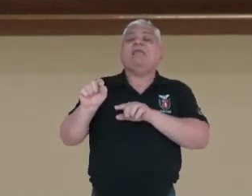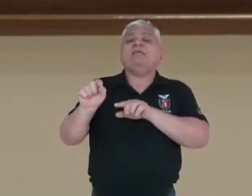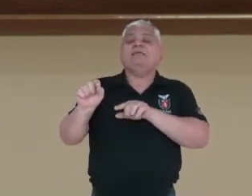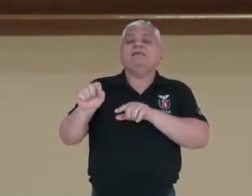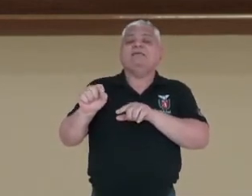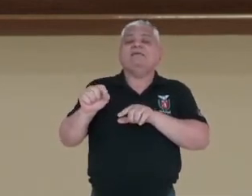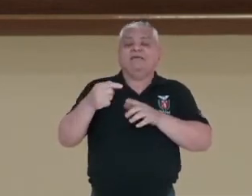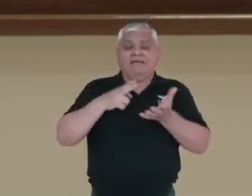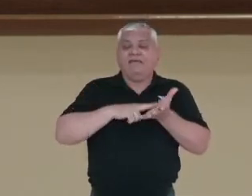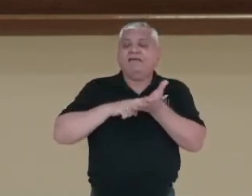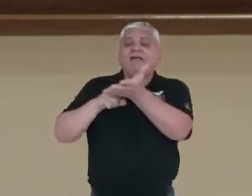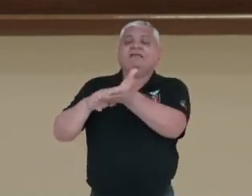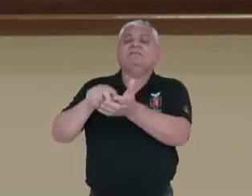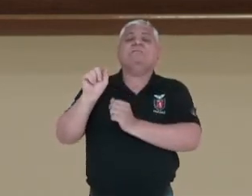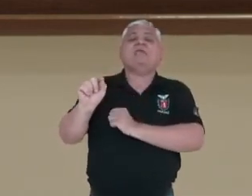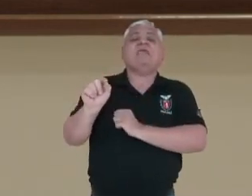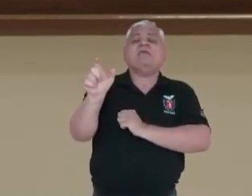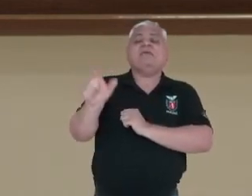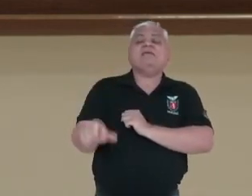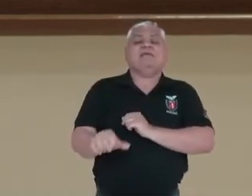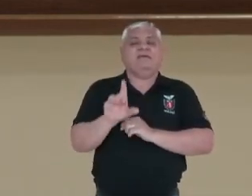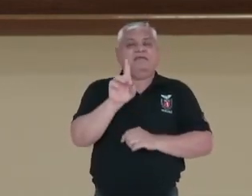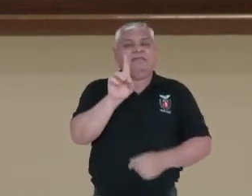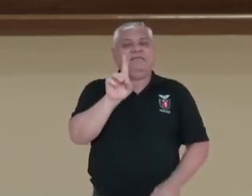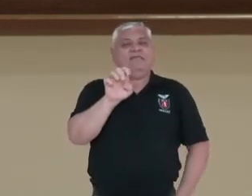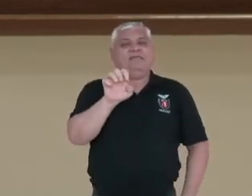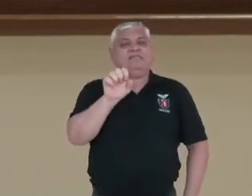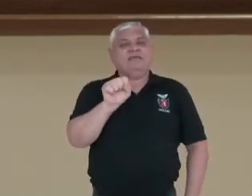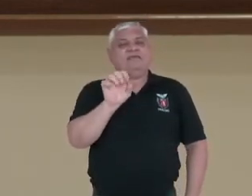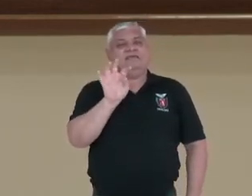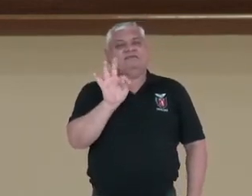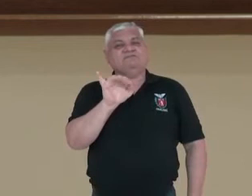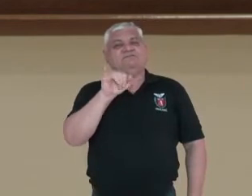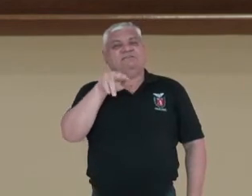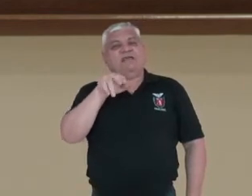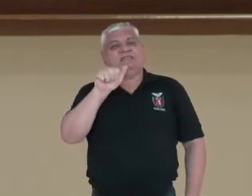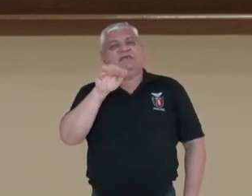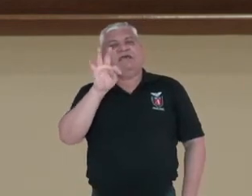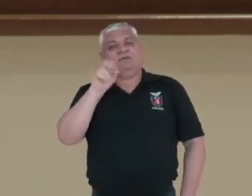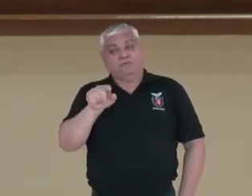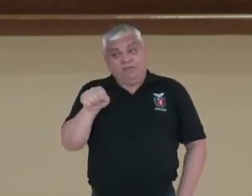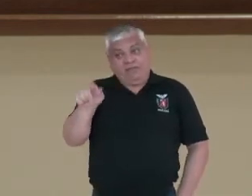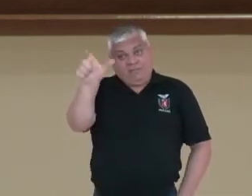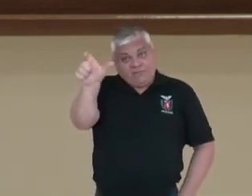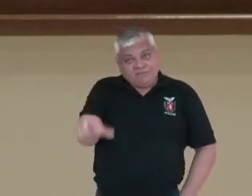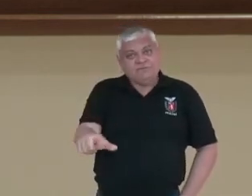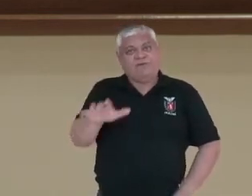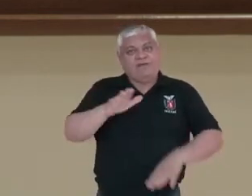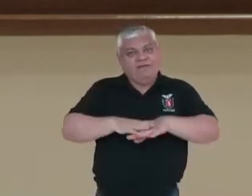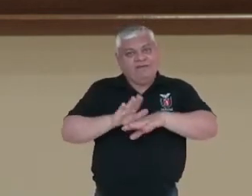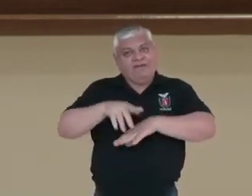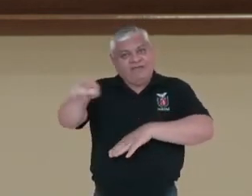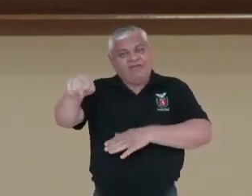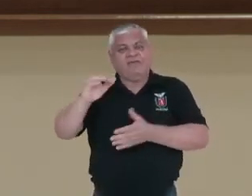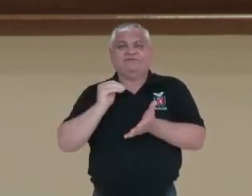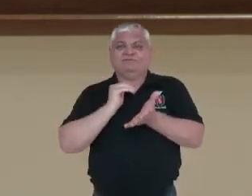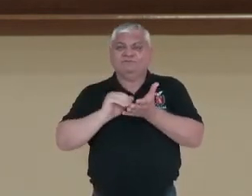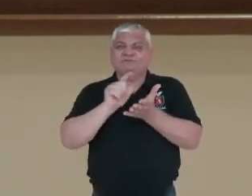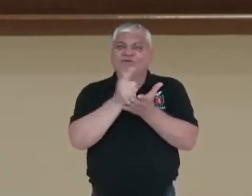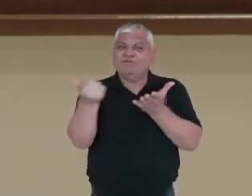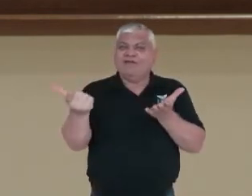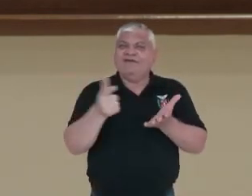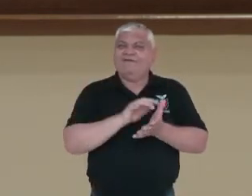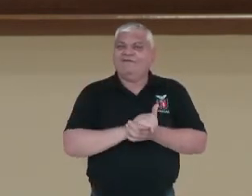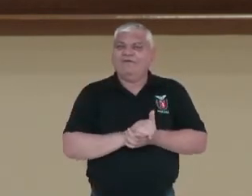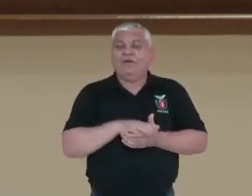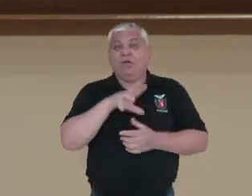quem é enviado a carta. Seja lá, ao senhor editor, né? Daí vai falar do jornal. Ao